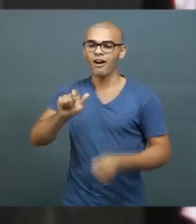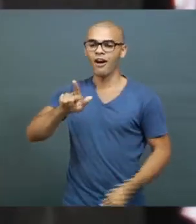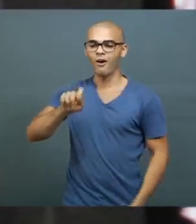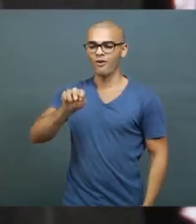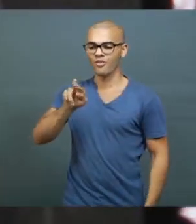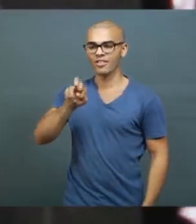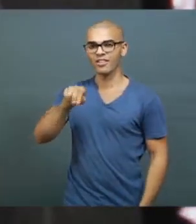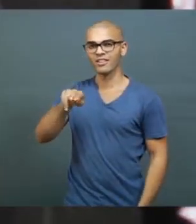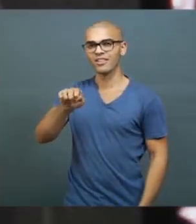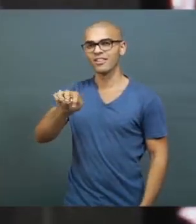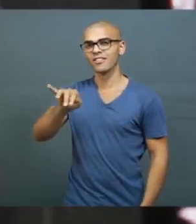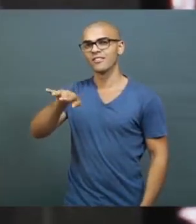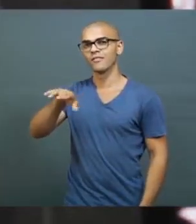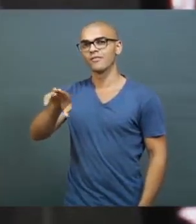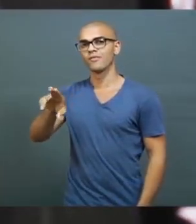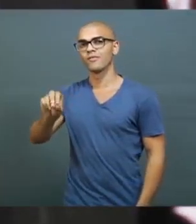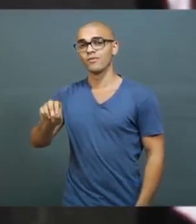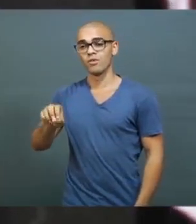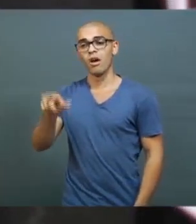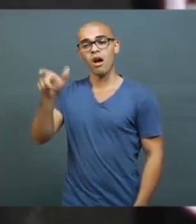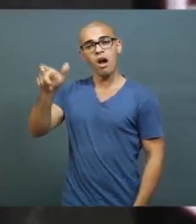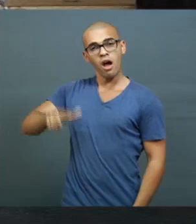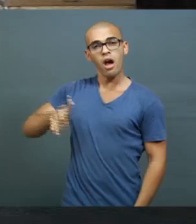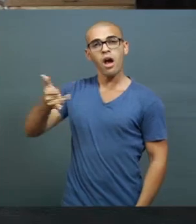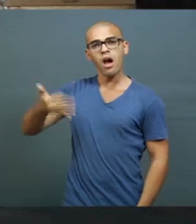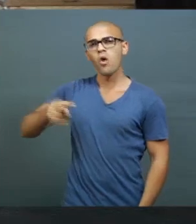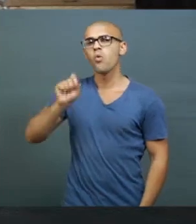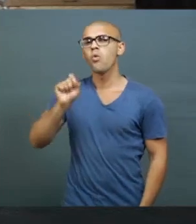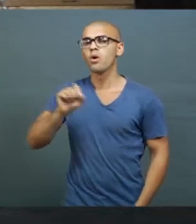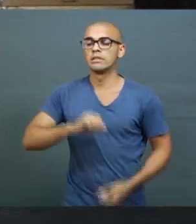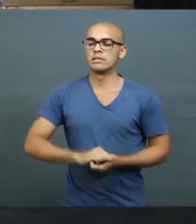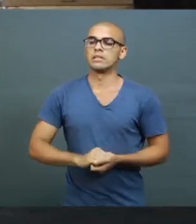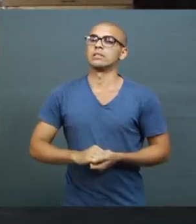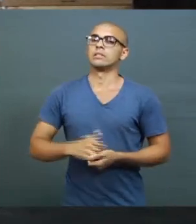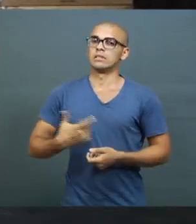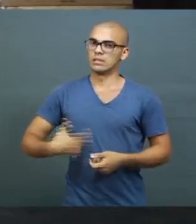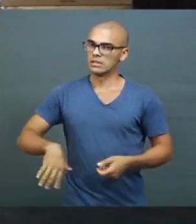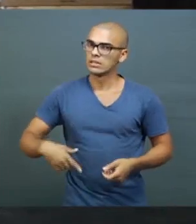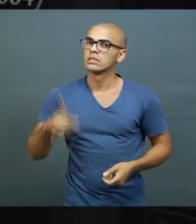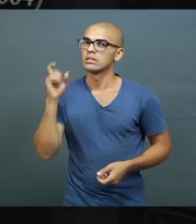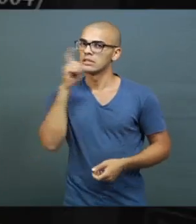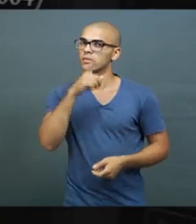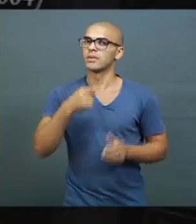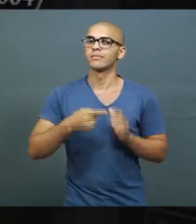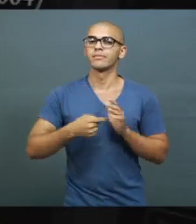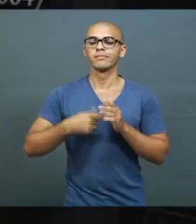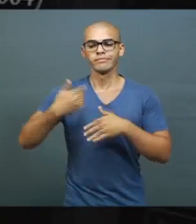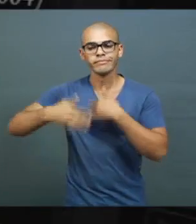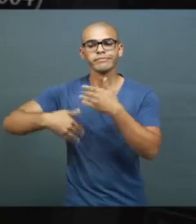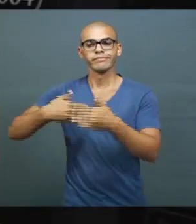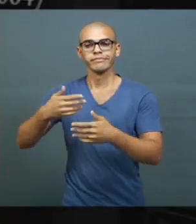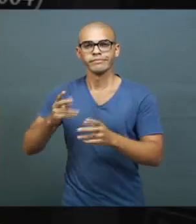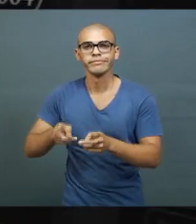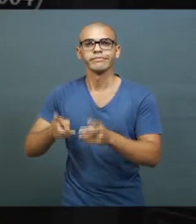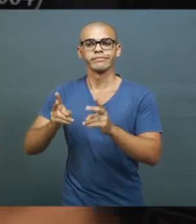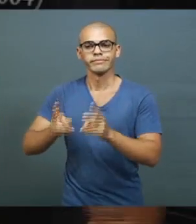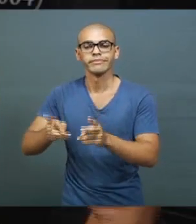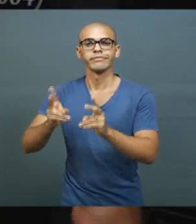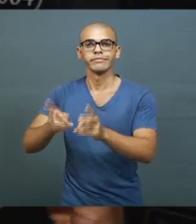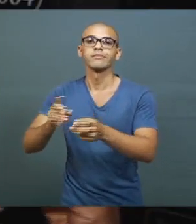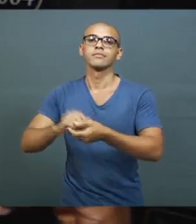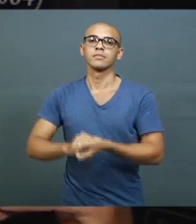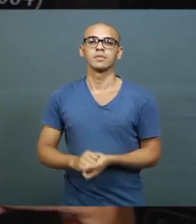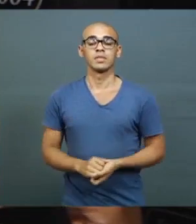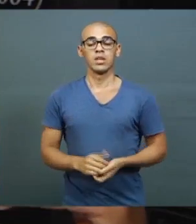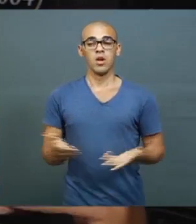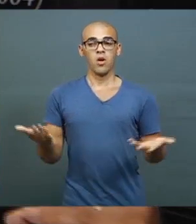grupo destaca que existem dificuldades para manter espaços como este funcionando. Hoje, né, nós, bem diferente